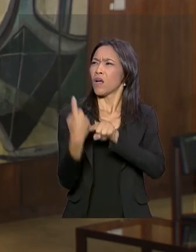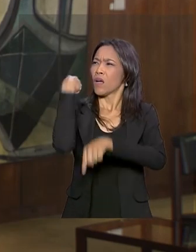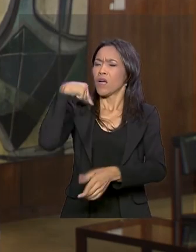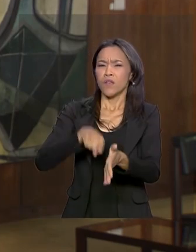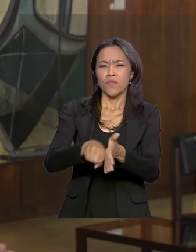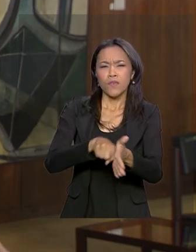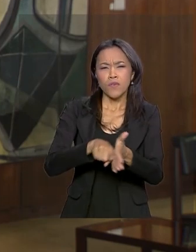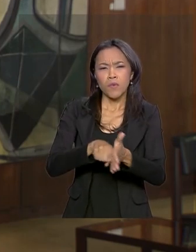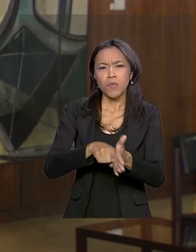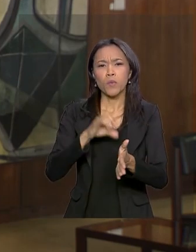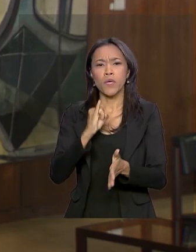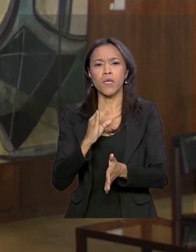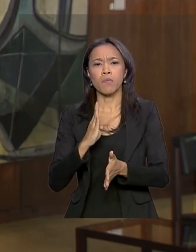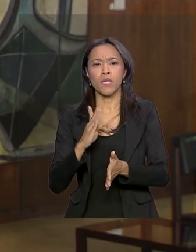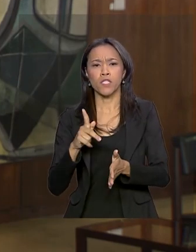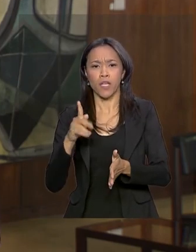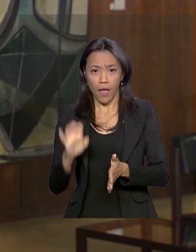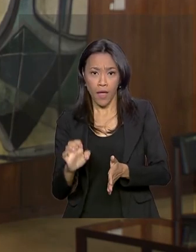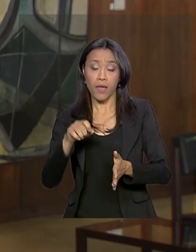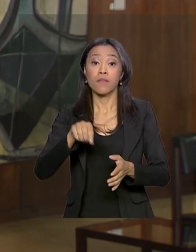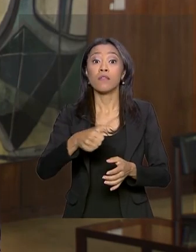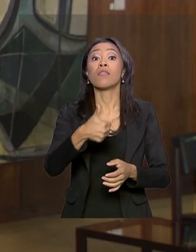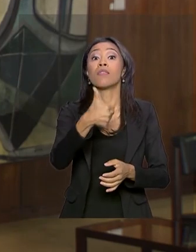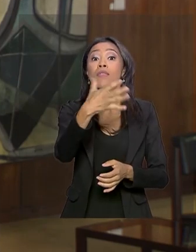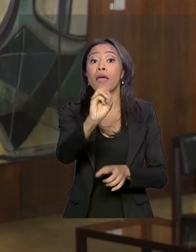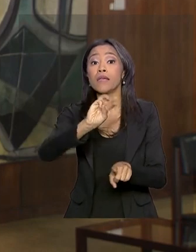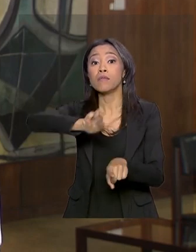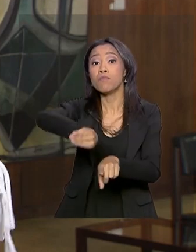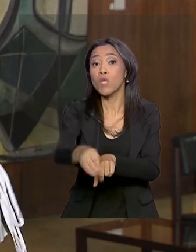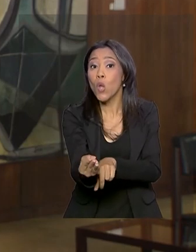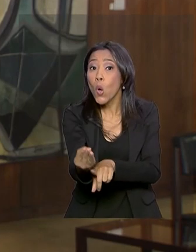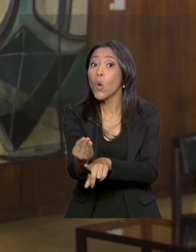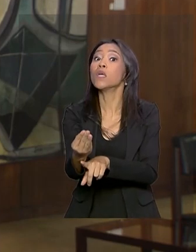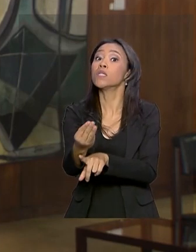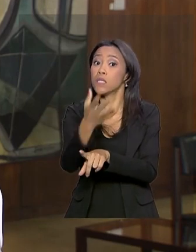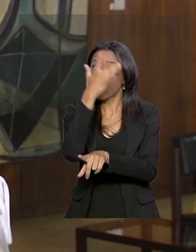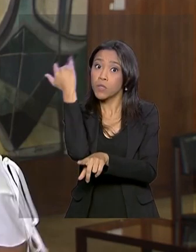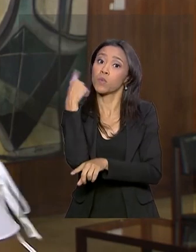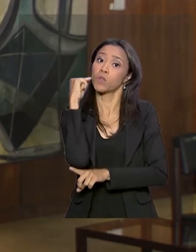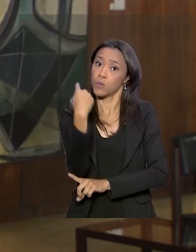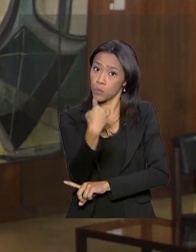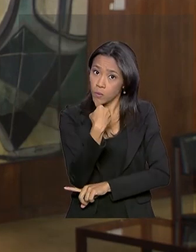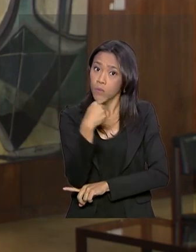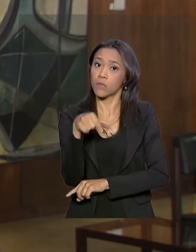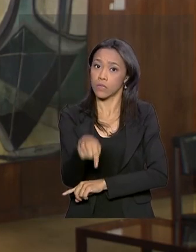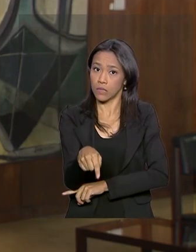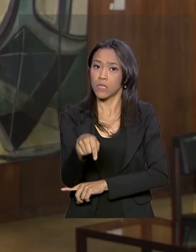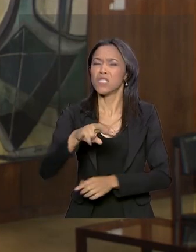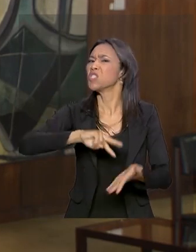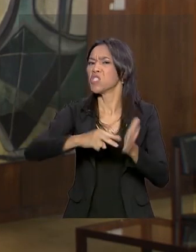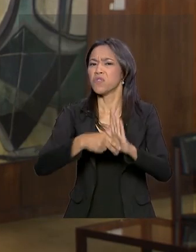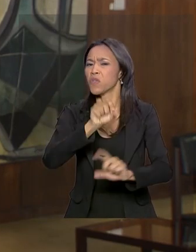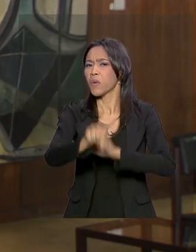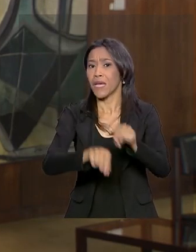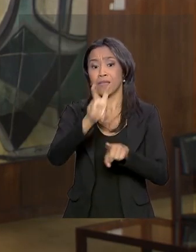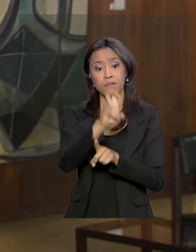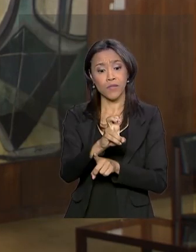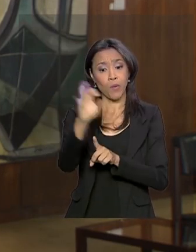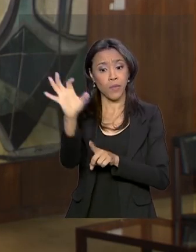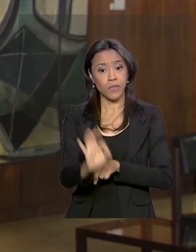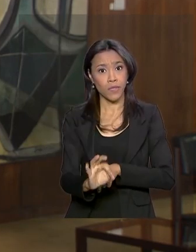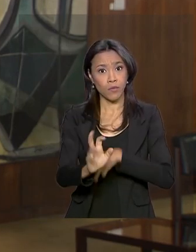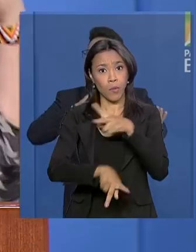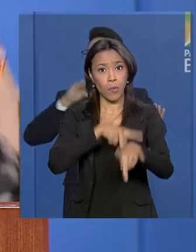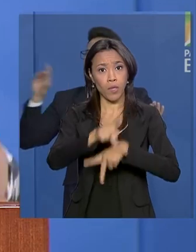IBGE, existem no Brasil cerca de 10 milhões de pessoas surdas, o equivalente a 5% da população